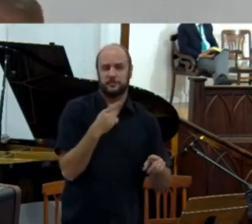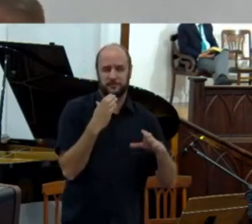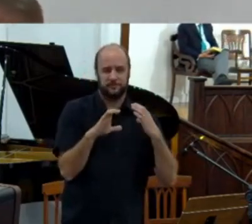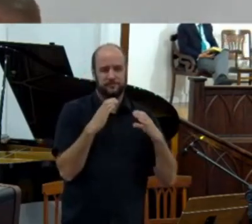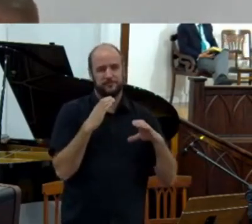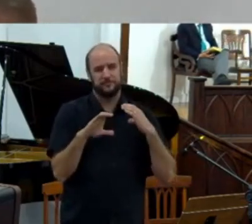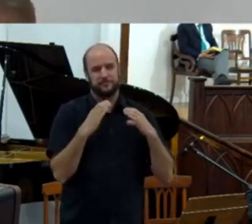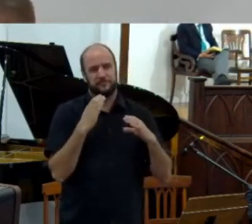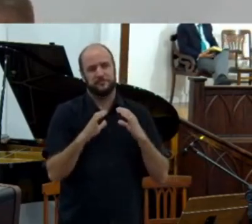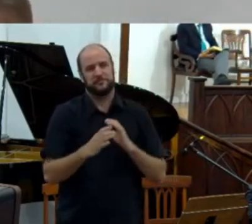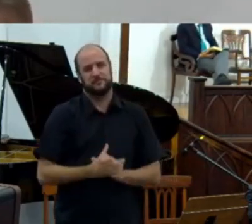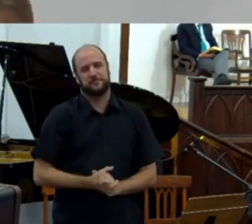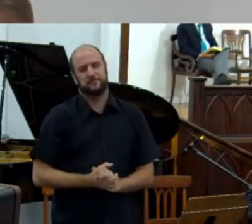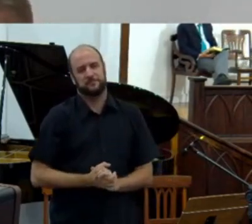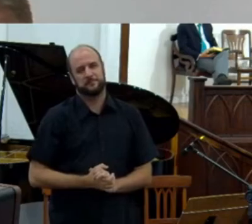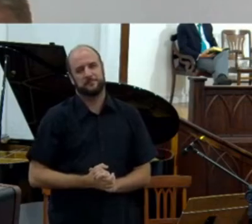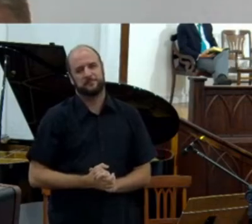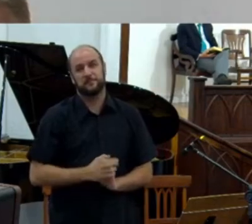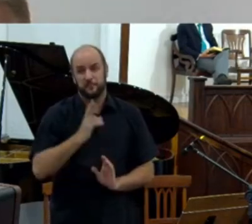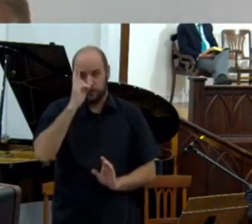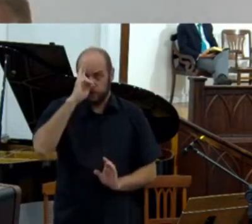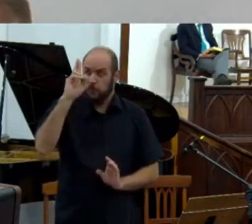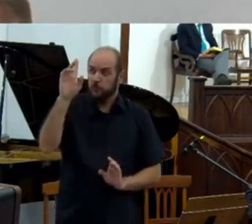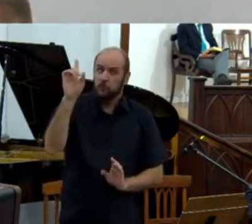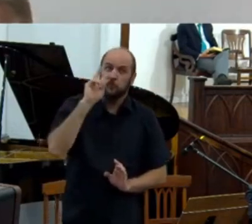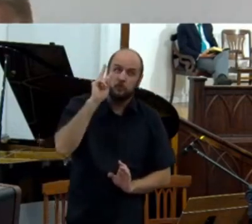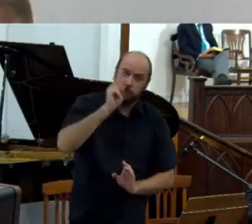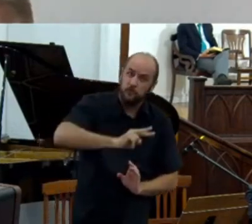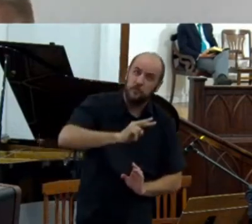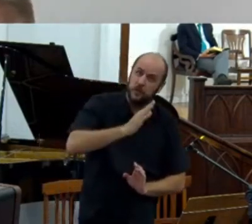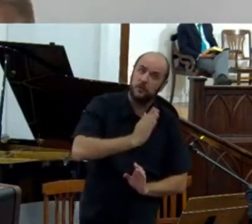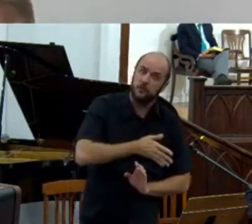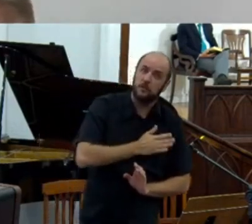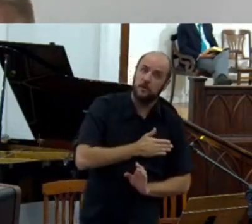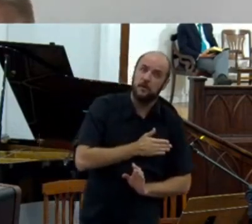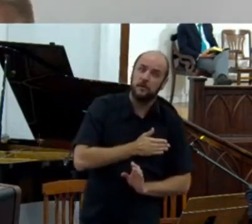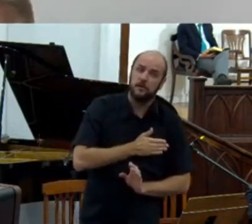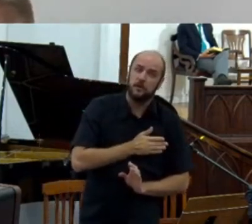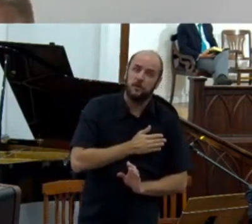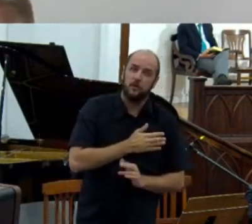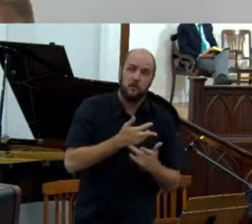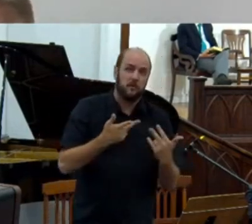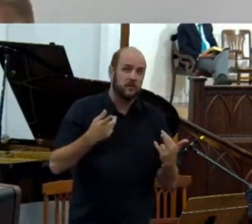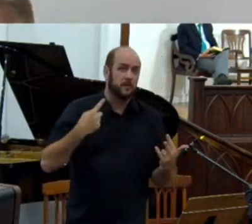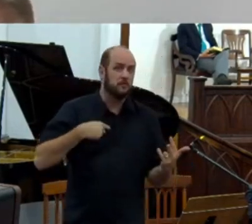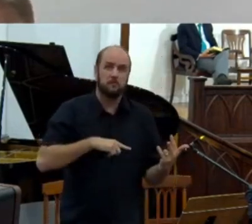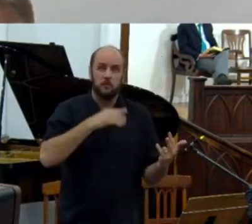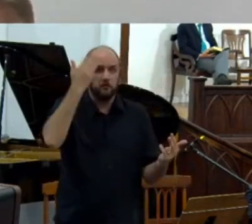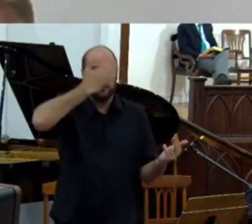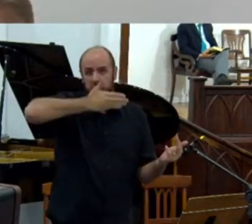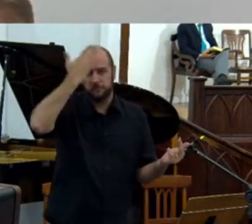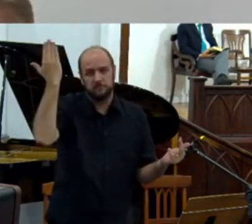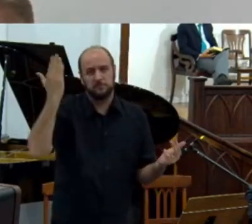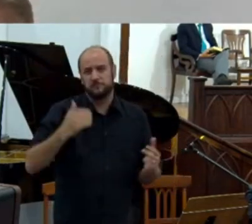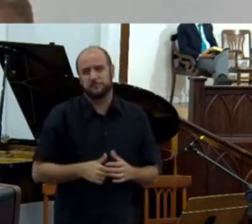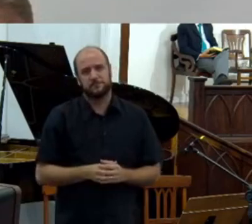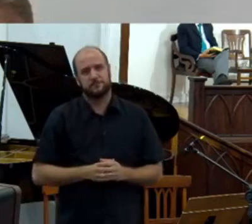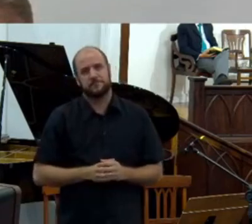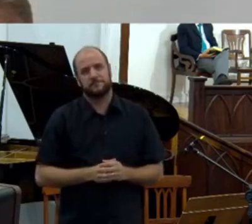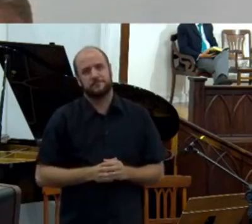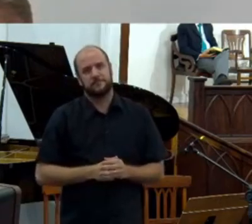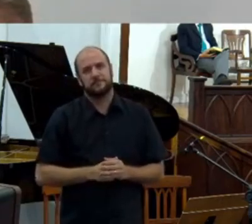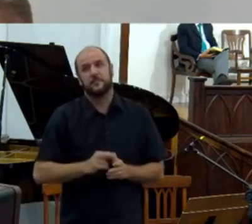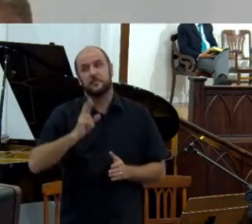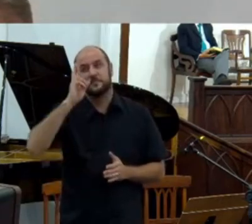hino nesta noite. O Senhor enxerga aquilo que nós não enxergamos. O Senhor